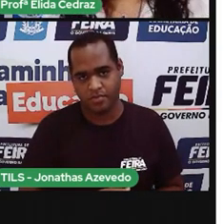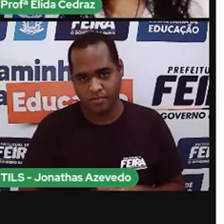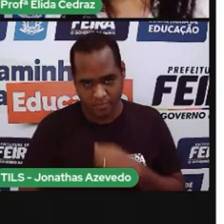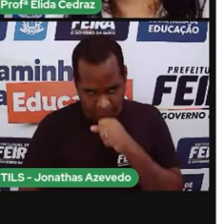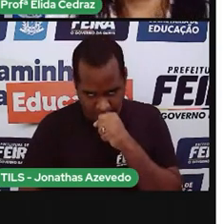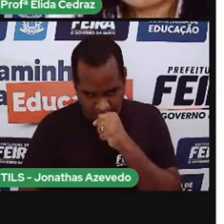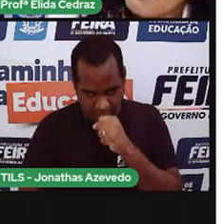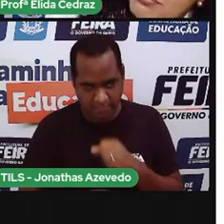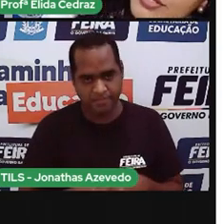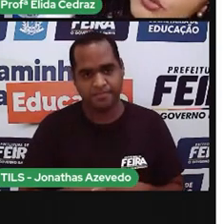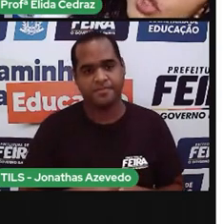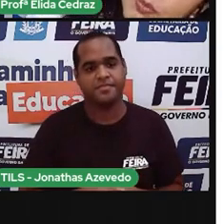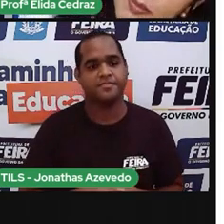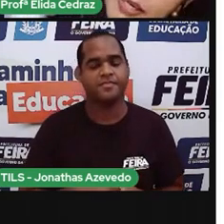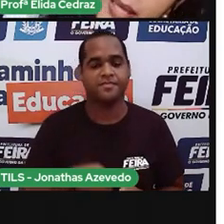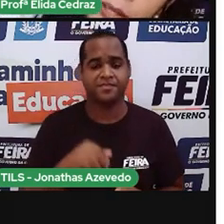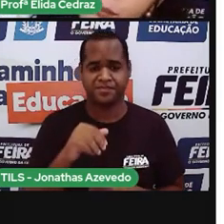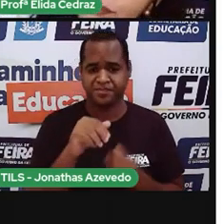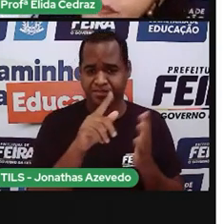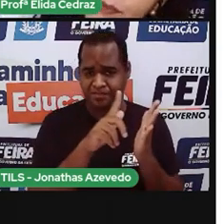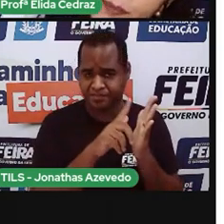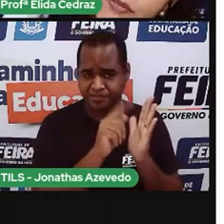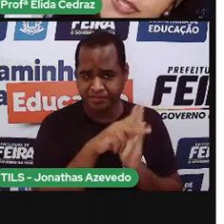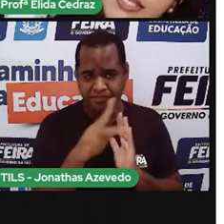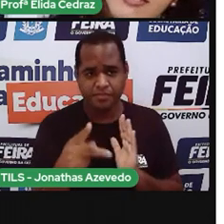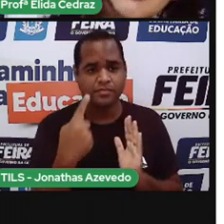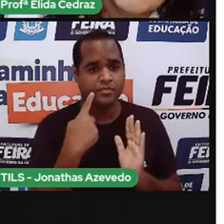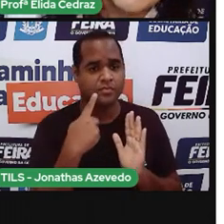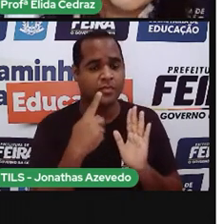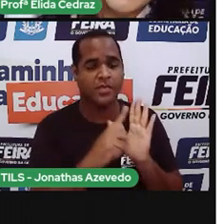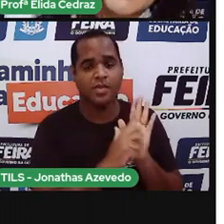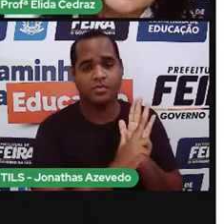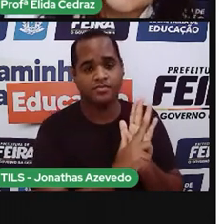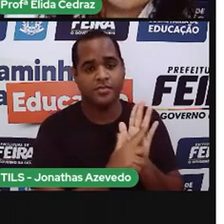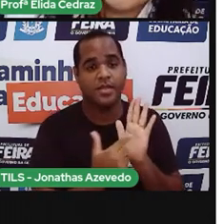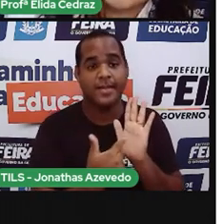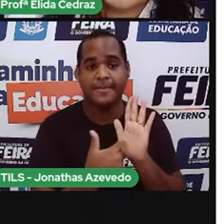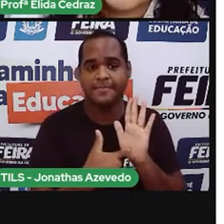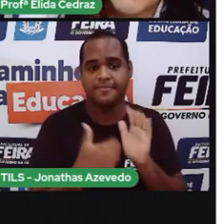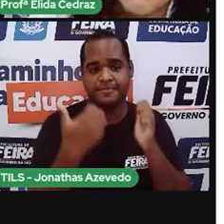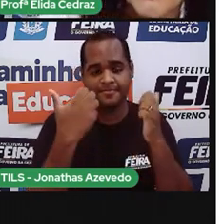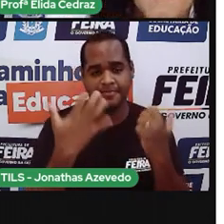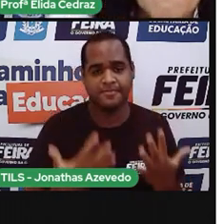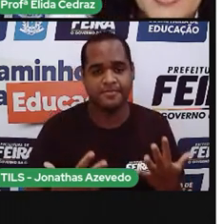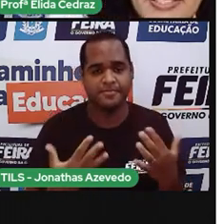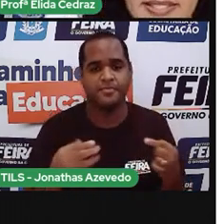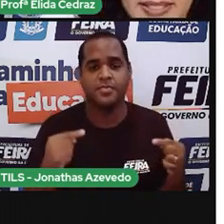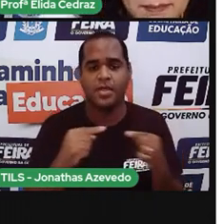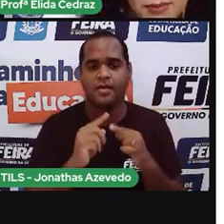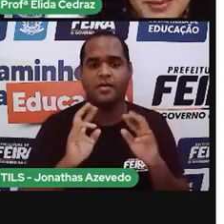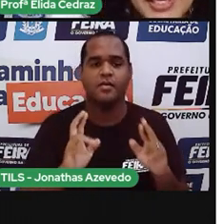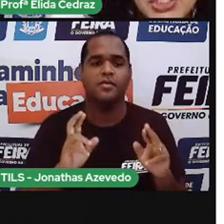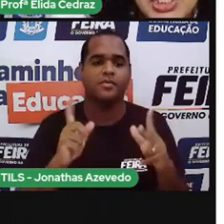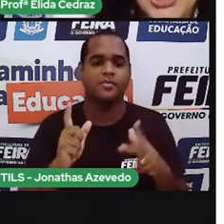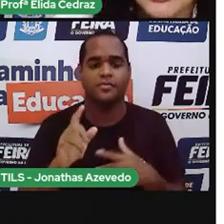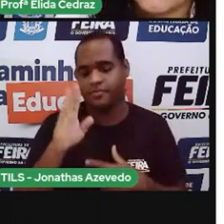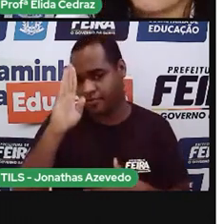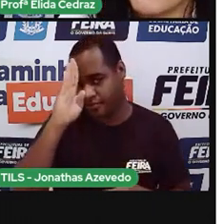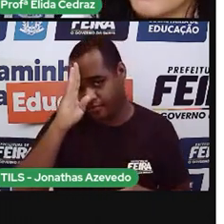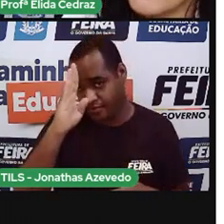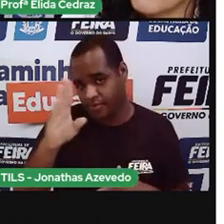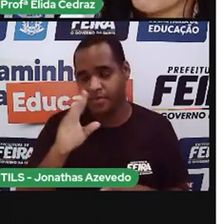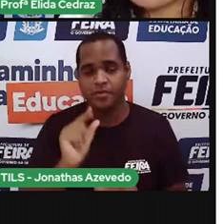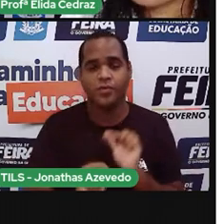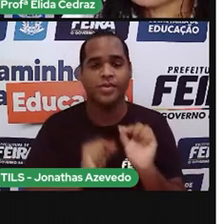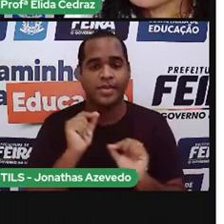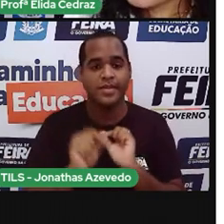A Pró trouxe esse panfleto do supermercado para vocês verem a diferença, principalmente